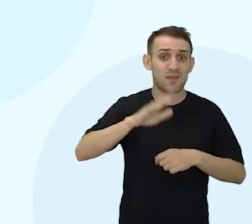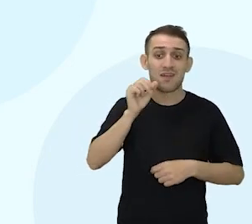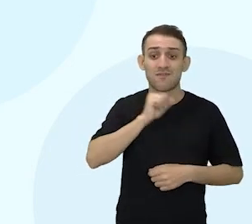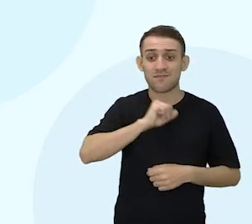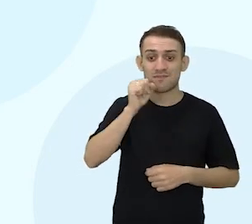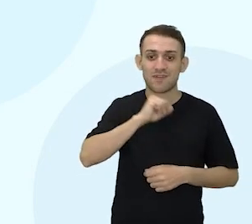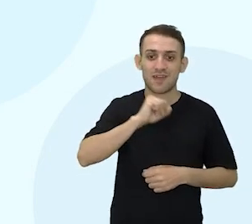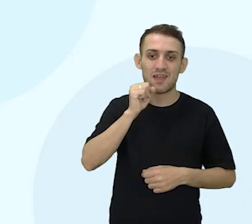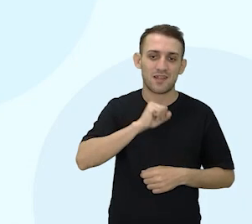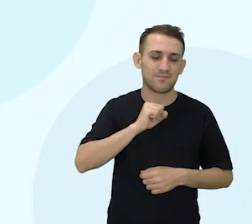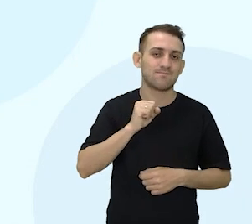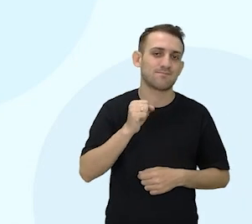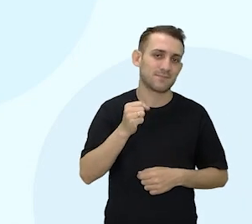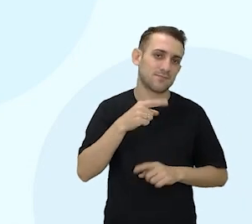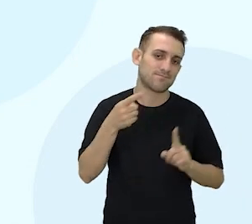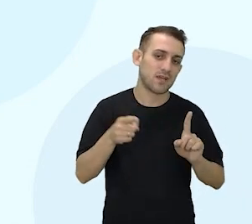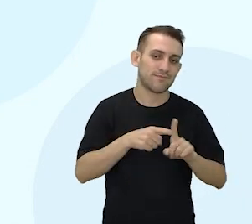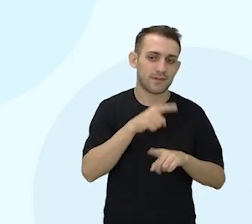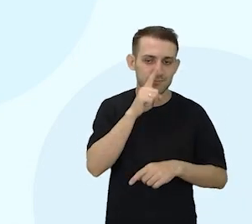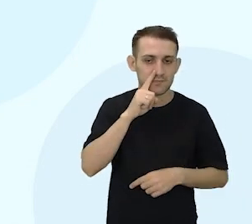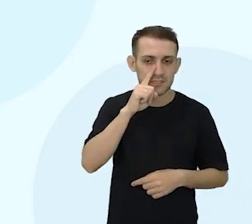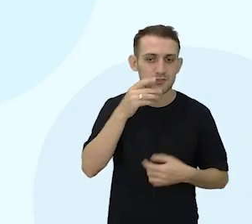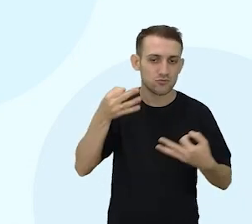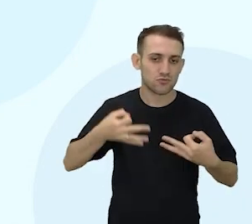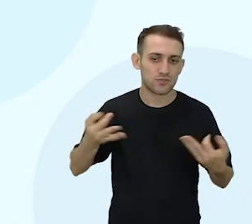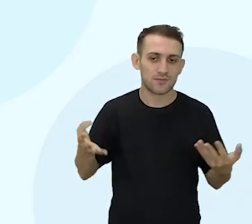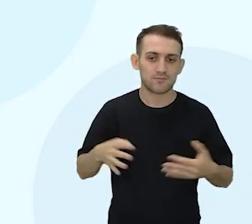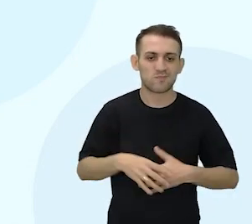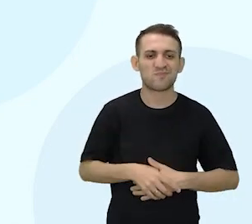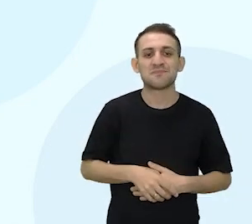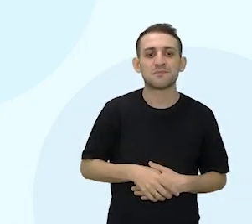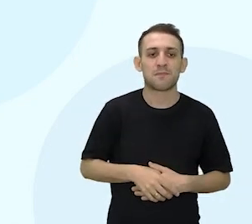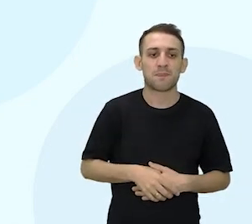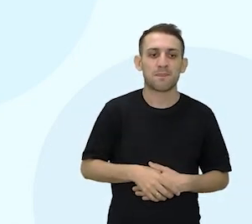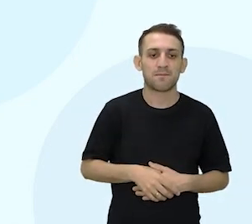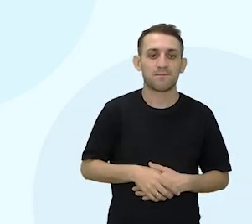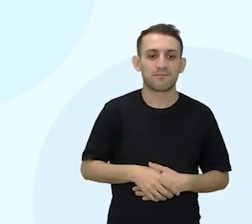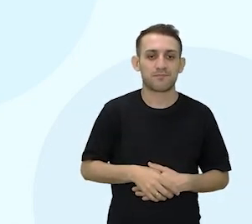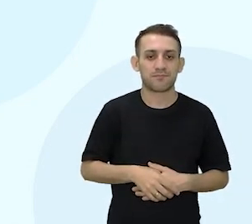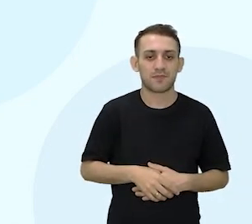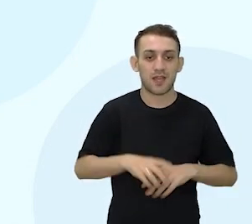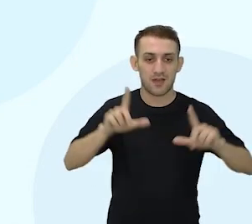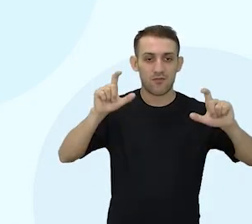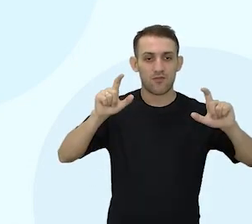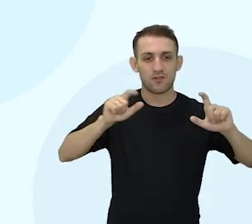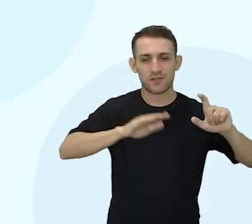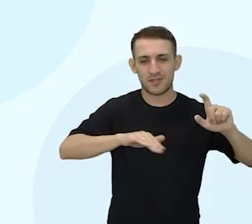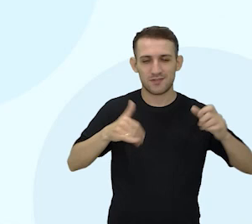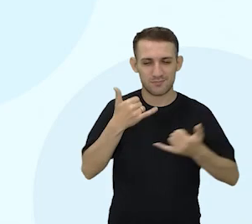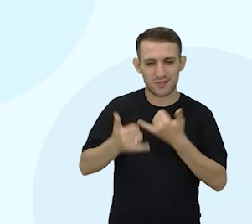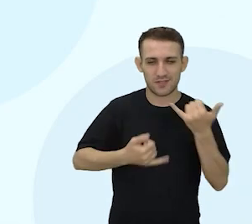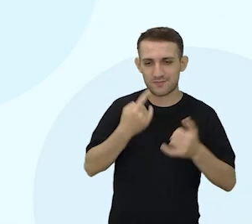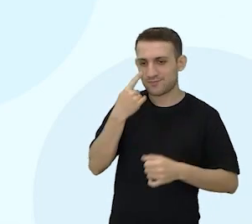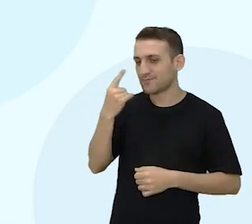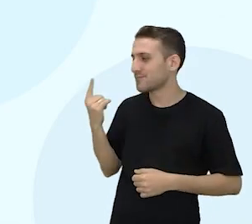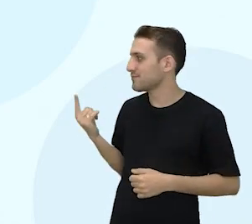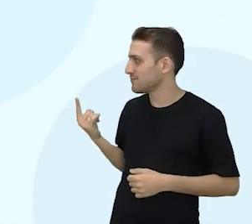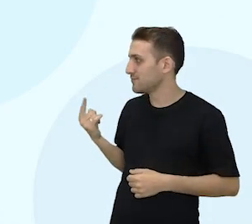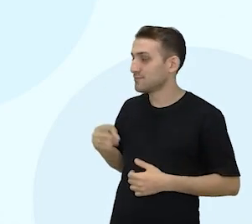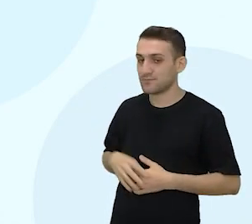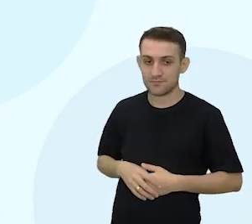adiantada na idade a mulher está, o risco pode ser maior, né? Essa foto, né, de crianças aí brincando, tal,